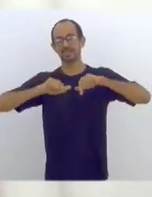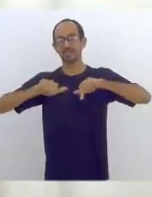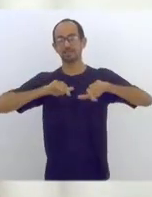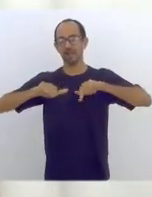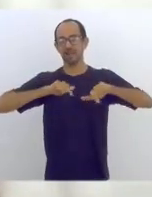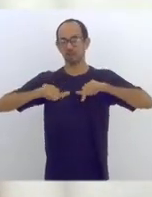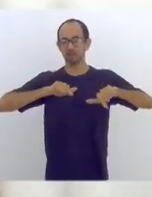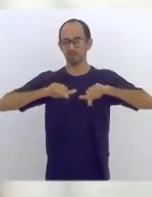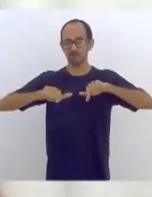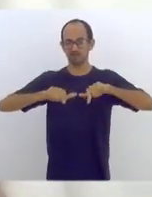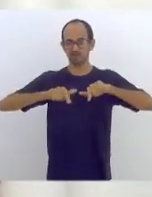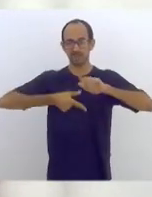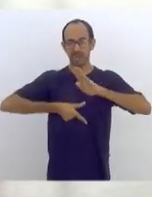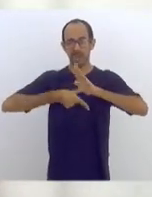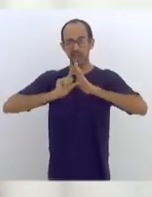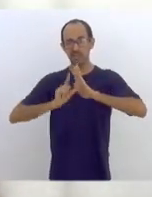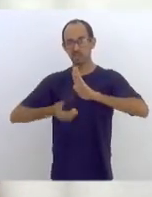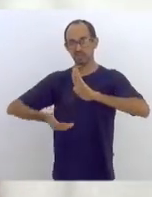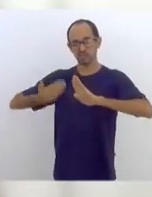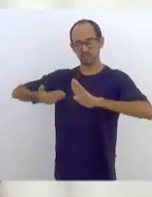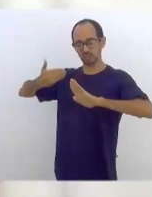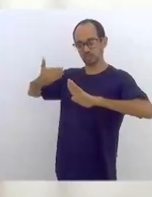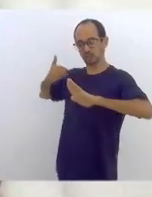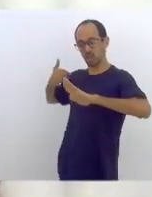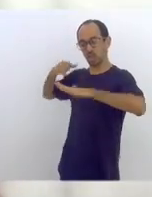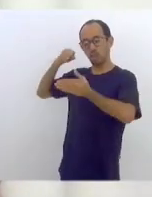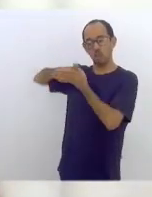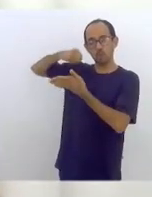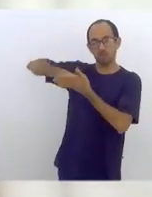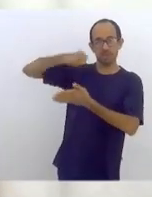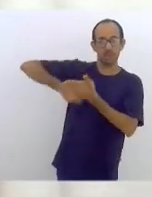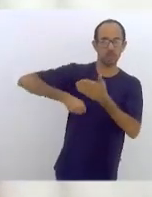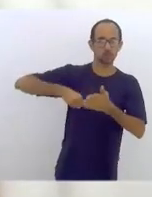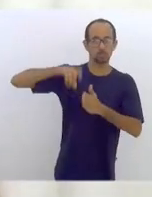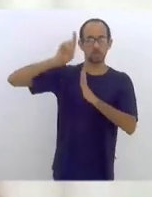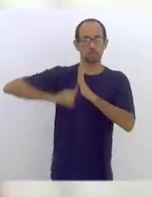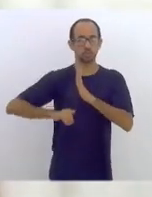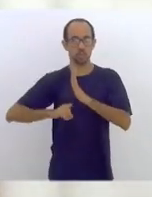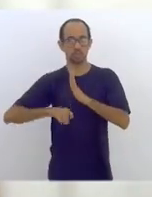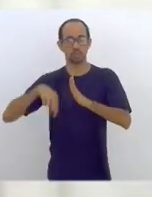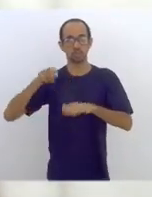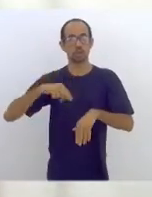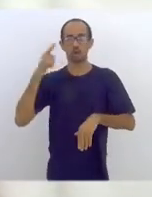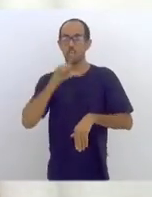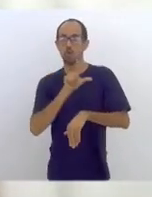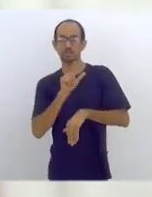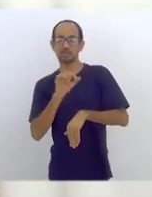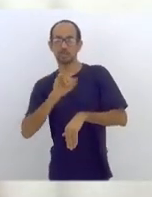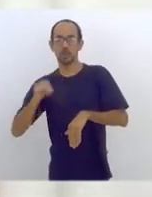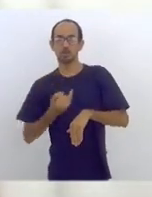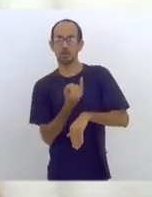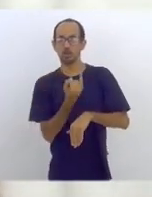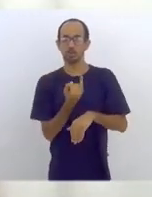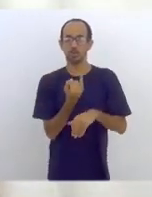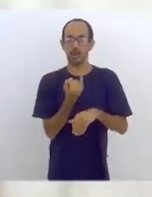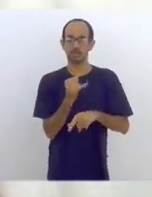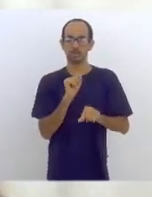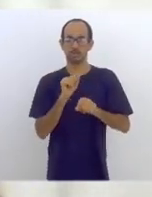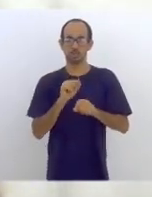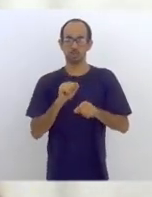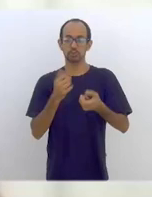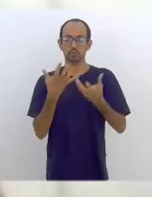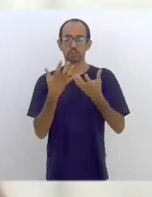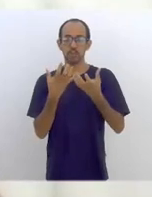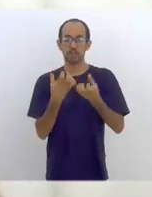vieram antes de mim lutando pelos seus direitos e que não tiveram a oportunidade de